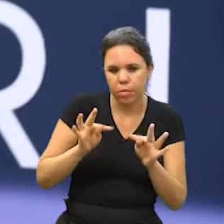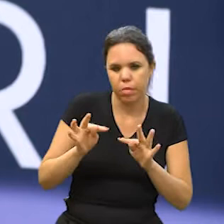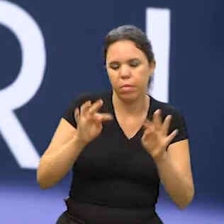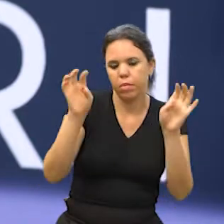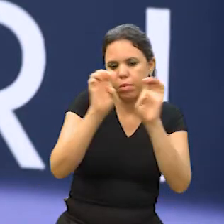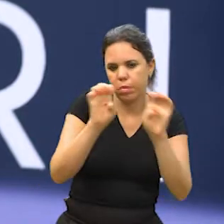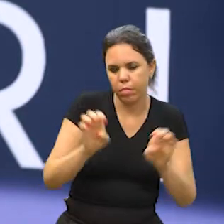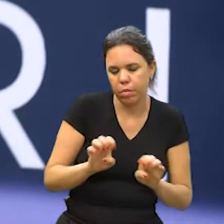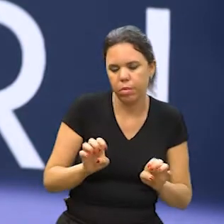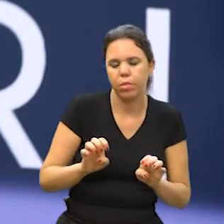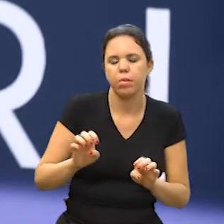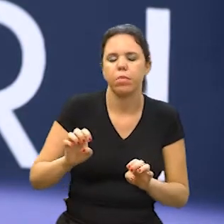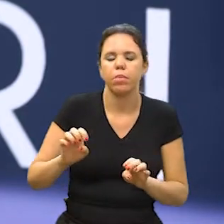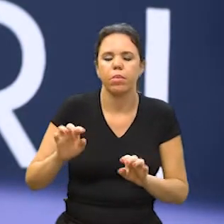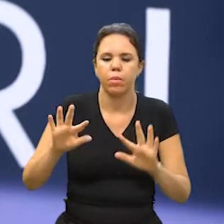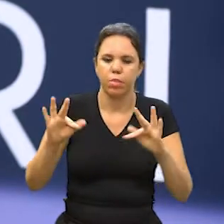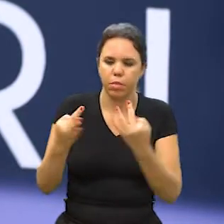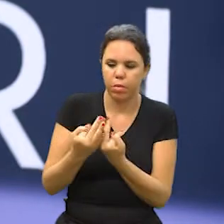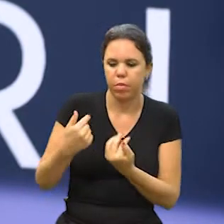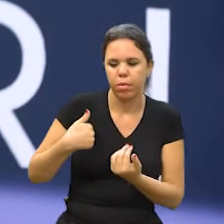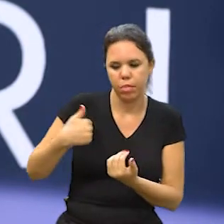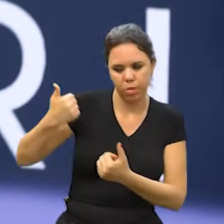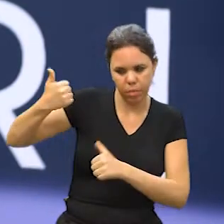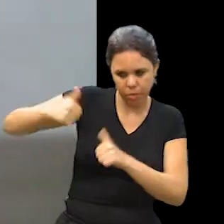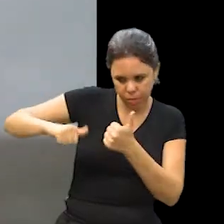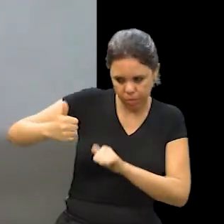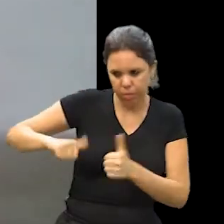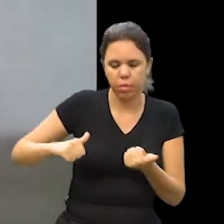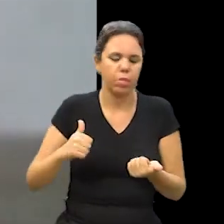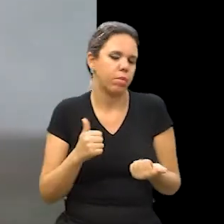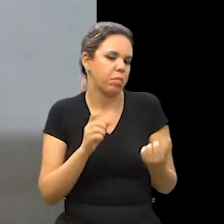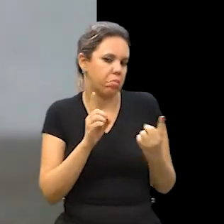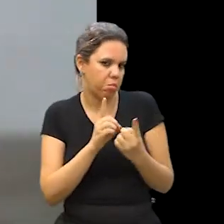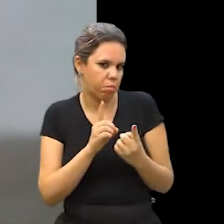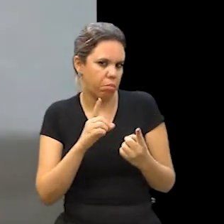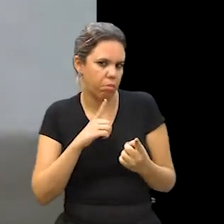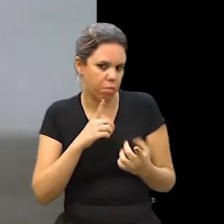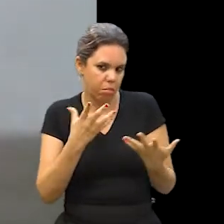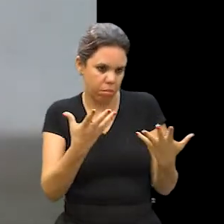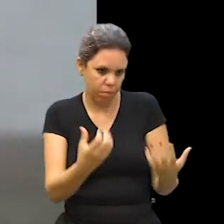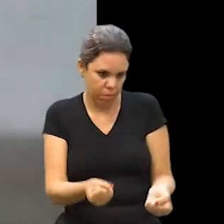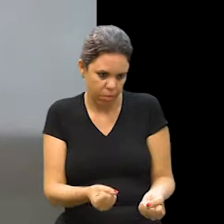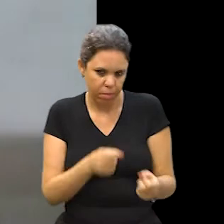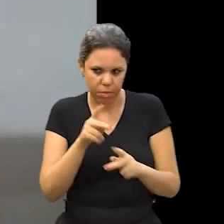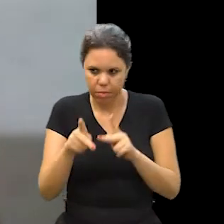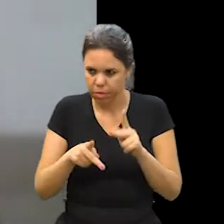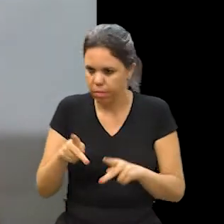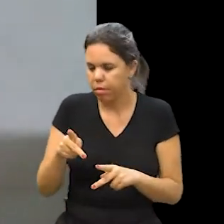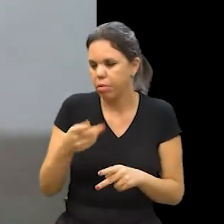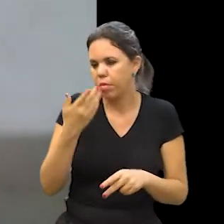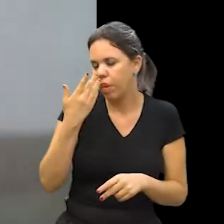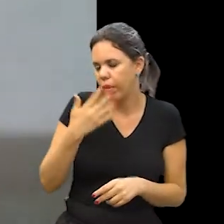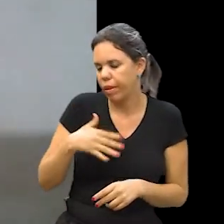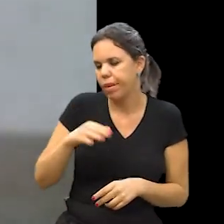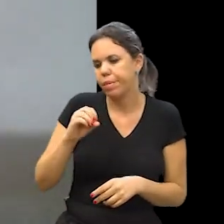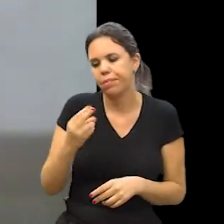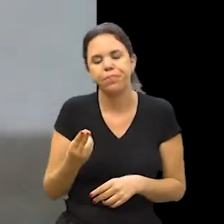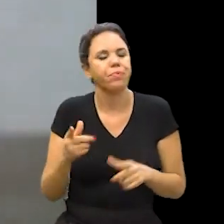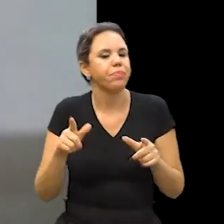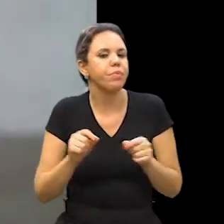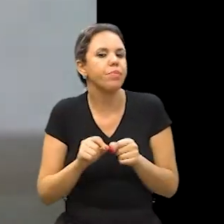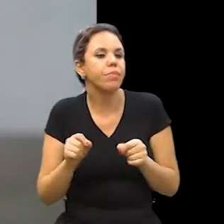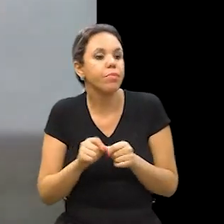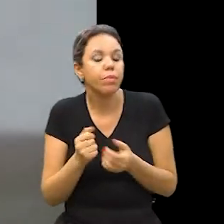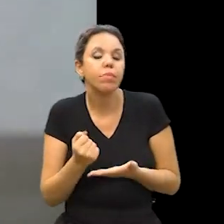dessa família, né? Qual é o tipo de, houve uma aceitação, se for uma criança, né, onde que a gente